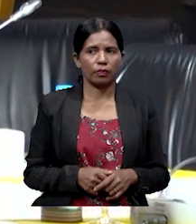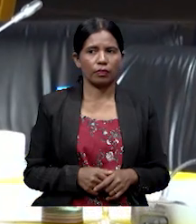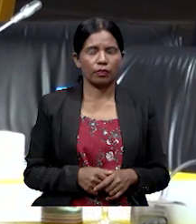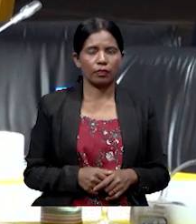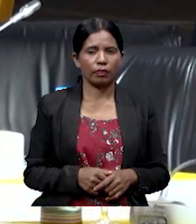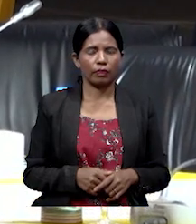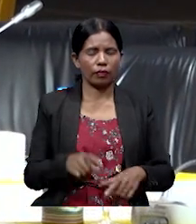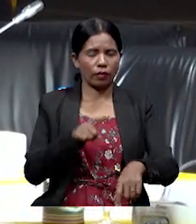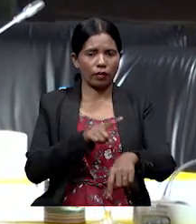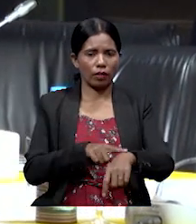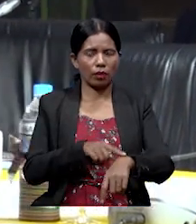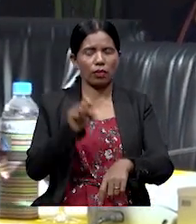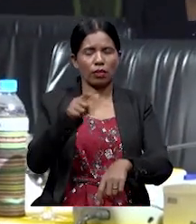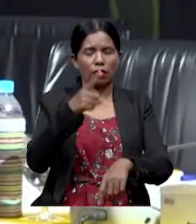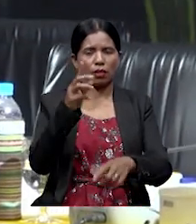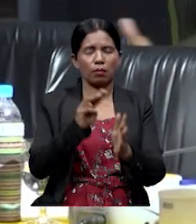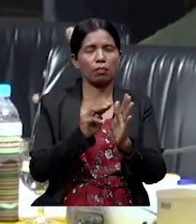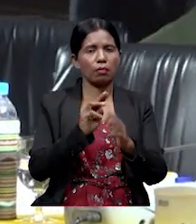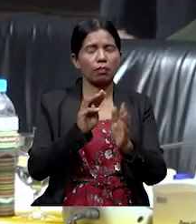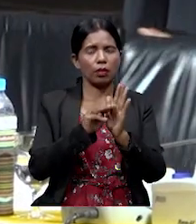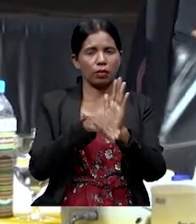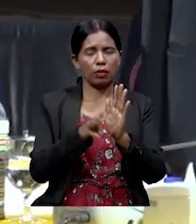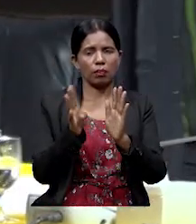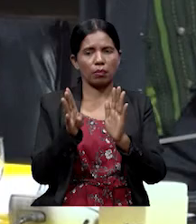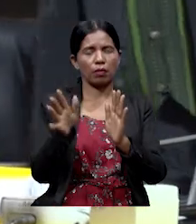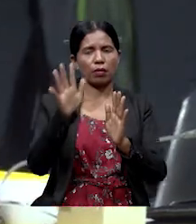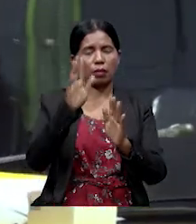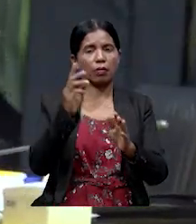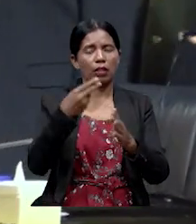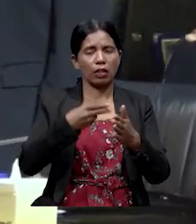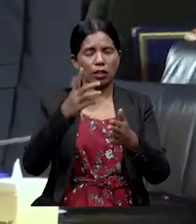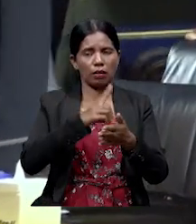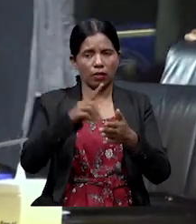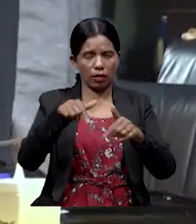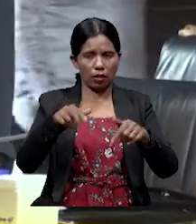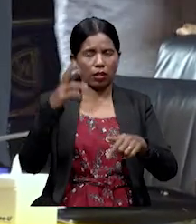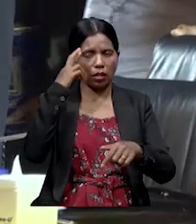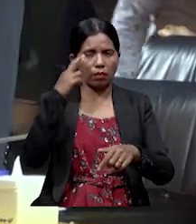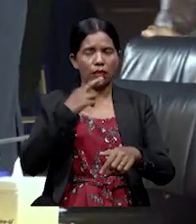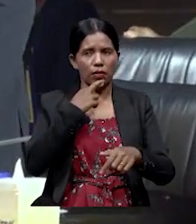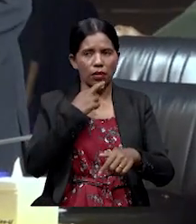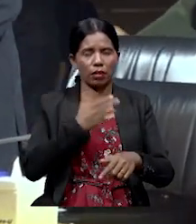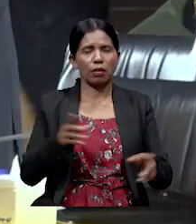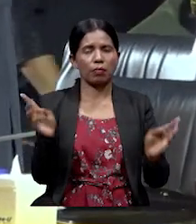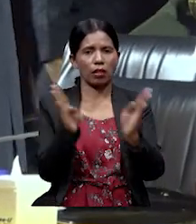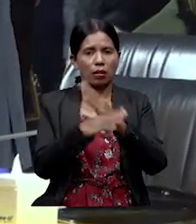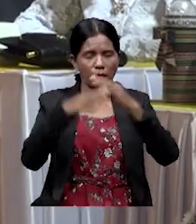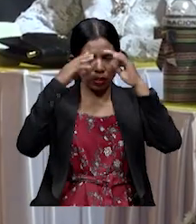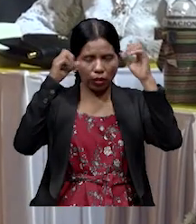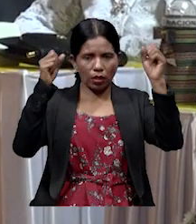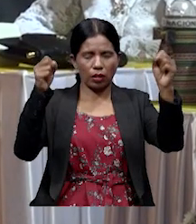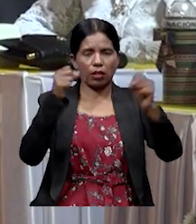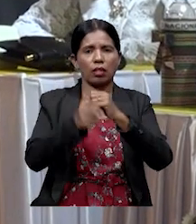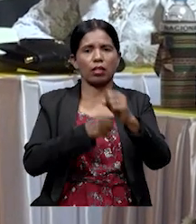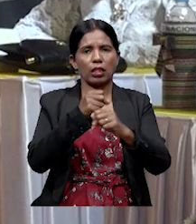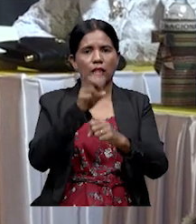Tugu San Luresing Ida 5 minuto hat Luresing Lima quinta kalan semana ne, José Ramos Horta oficialmente se una Presidente da República ba periodo